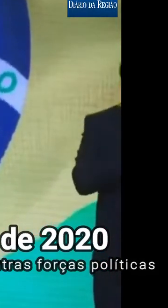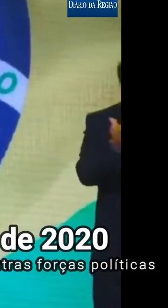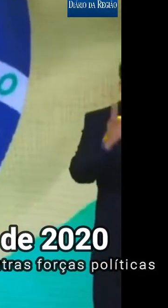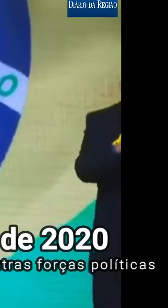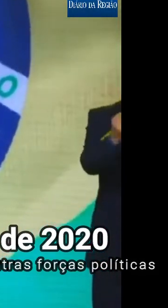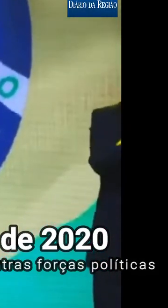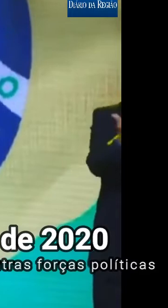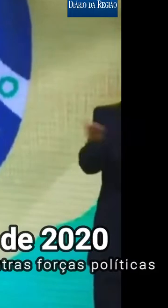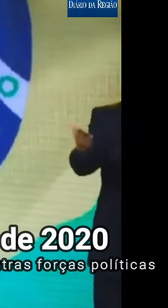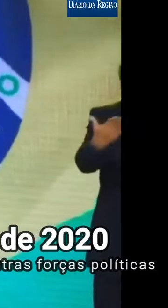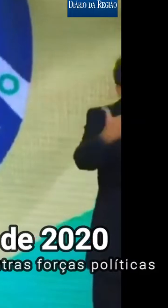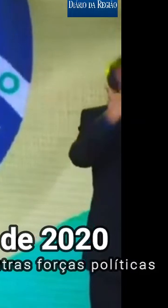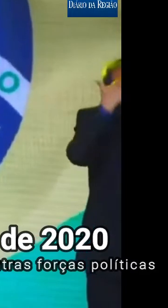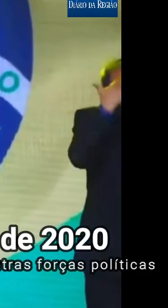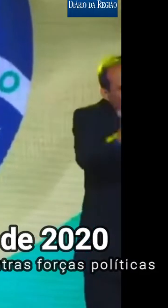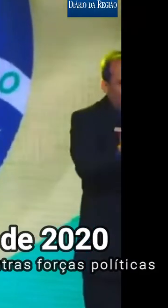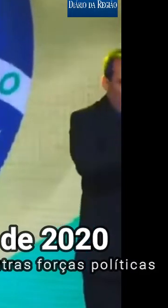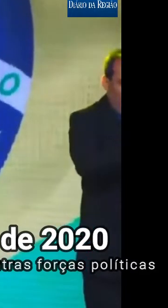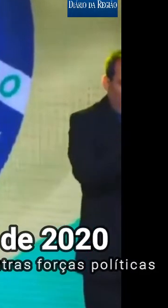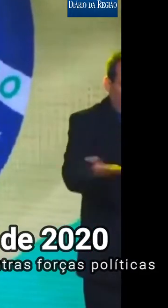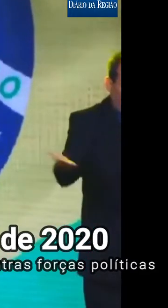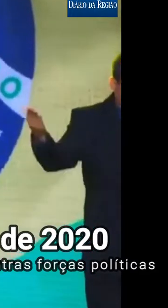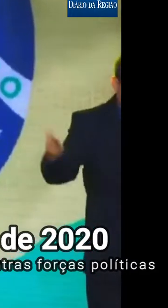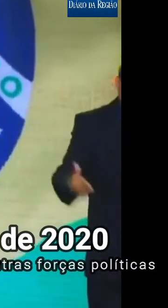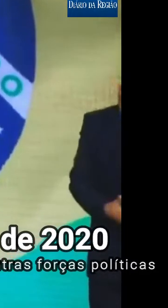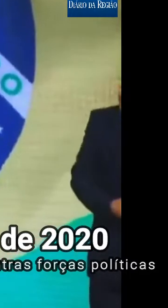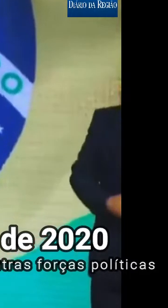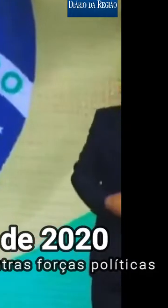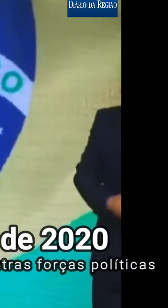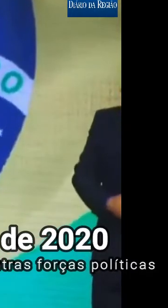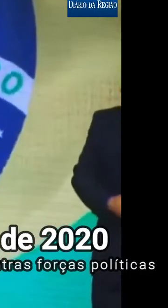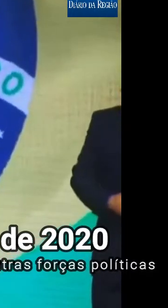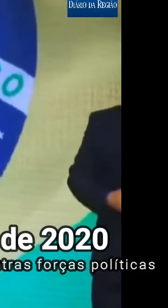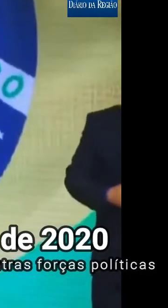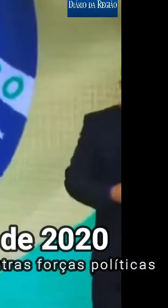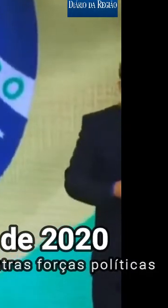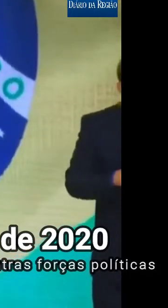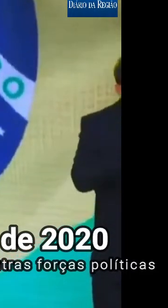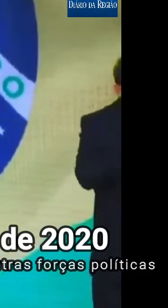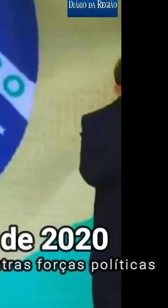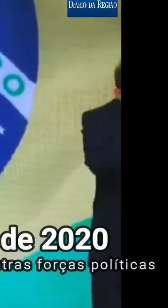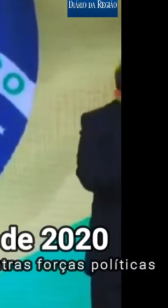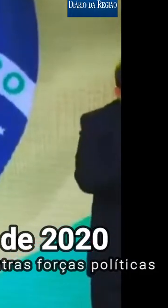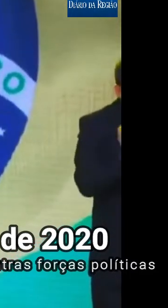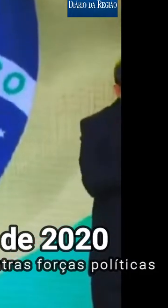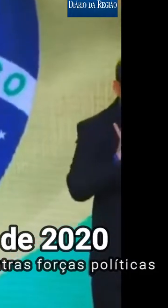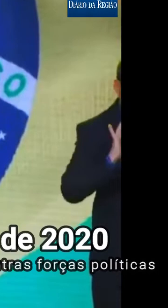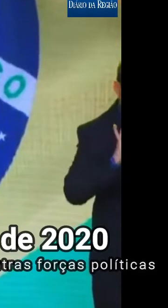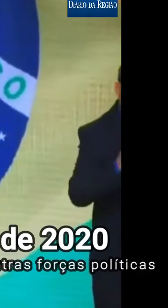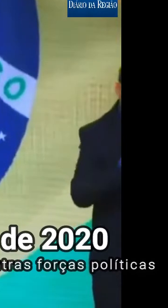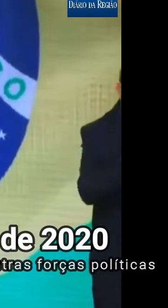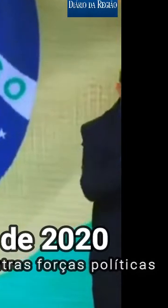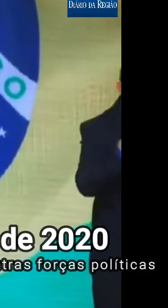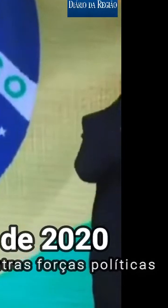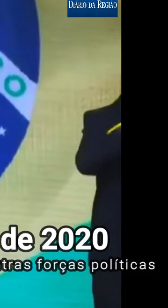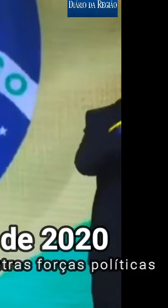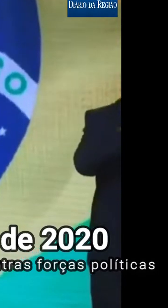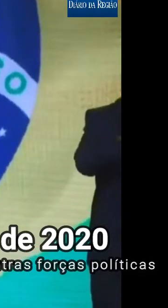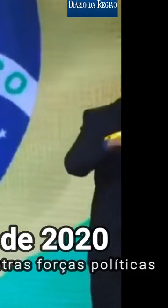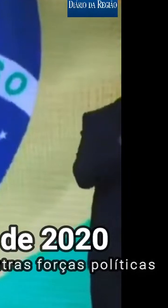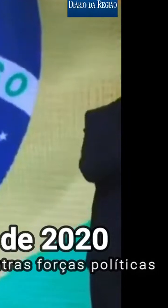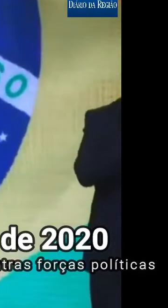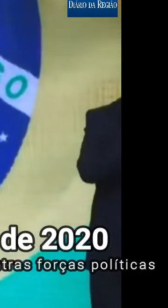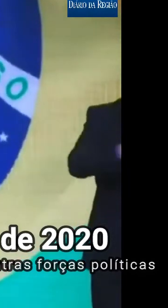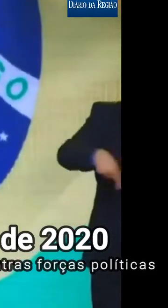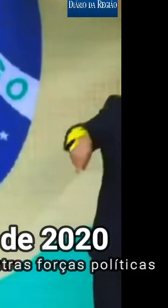Meu muito obrigado a todos vocês. Só nos seguir nas mídias sociais, nós daremos as devidas instruções para juntos nós